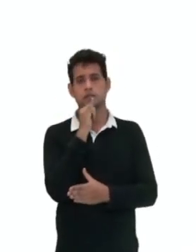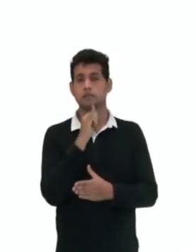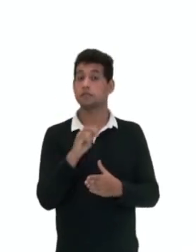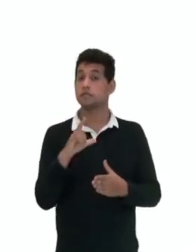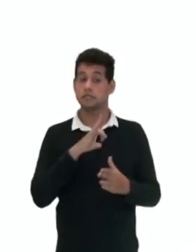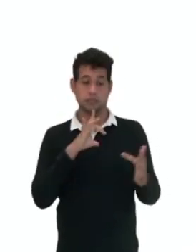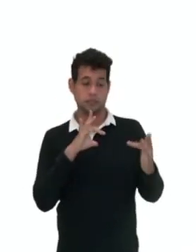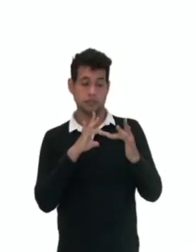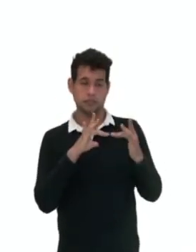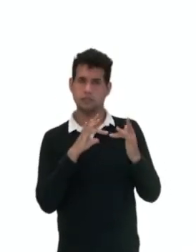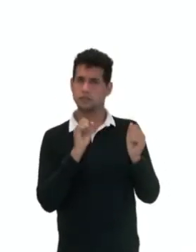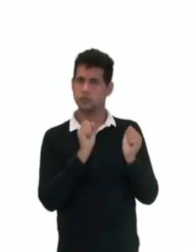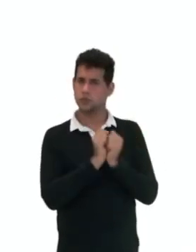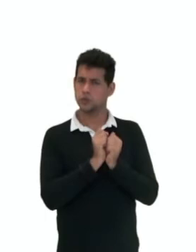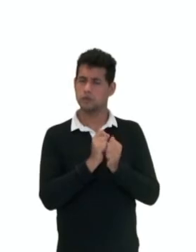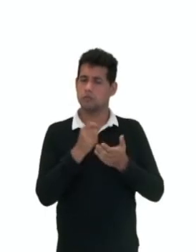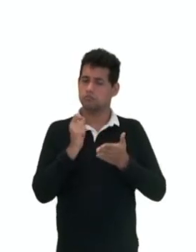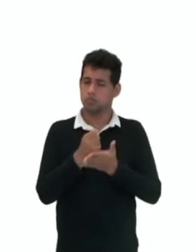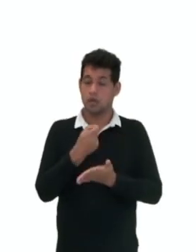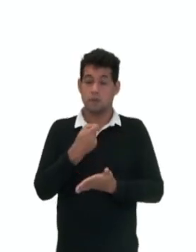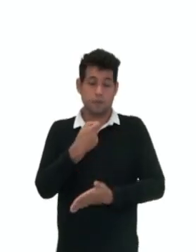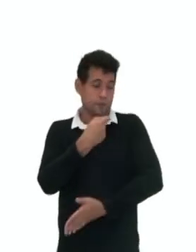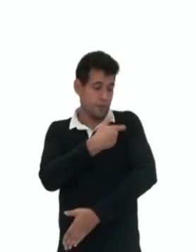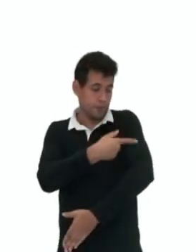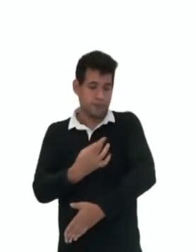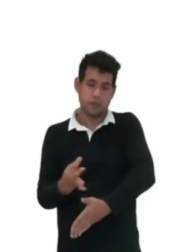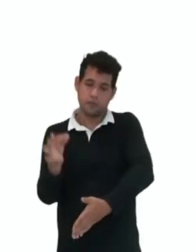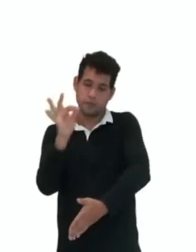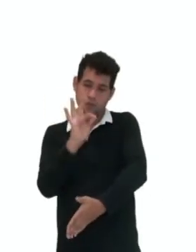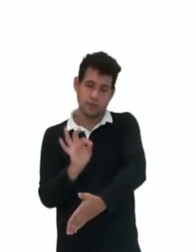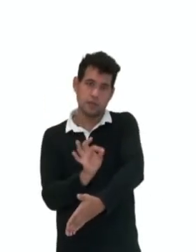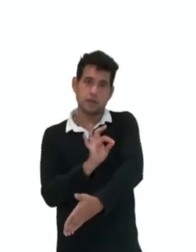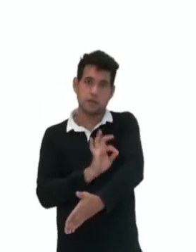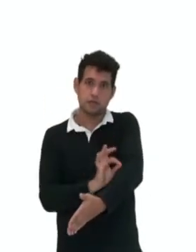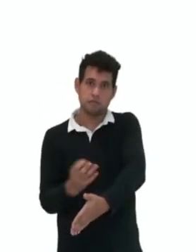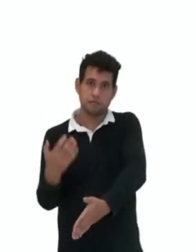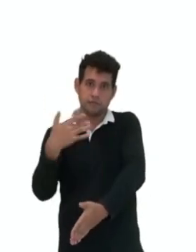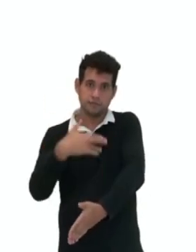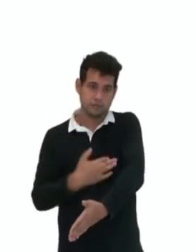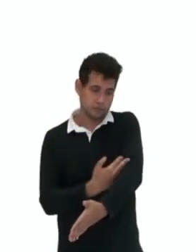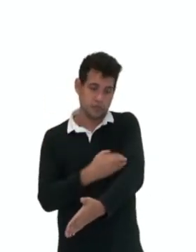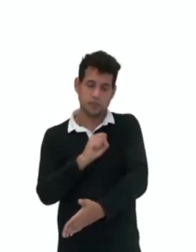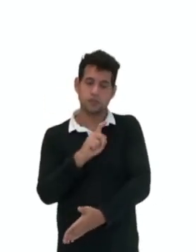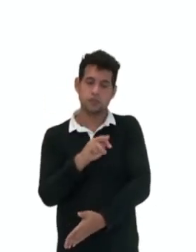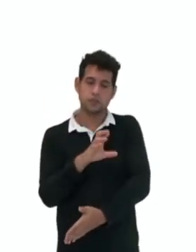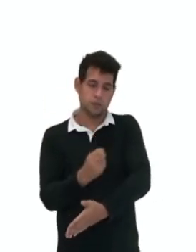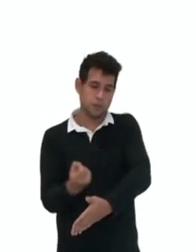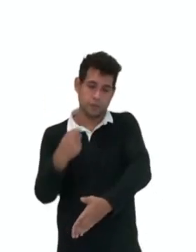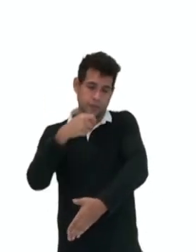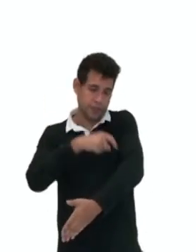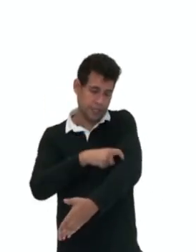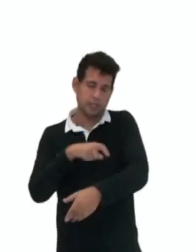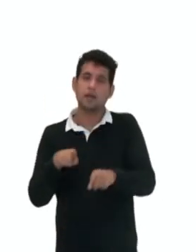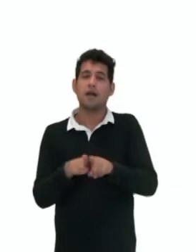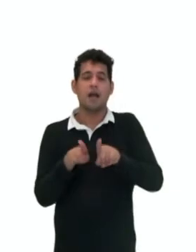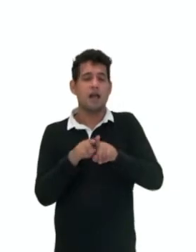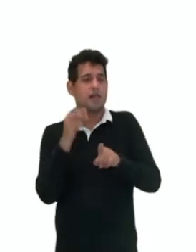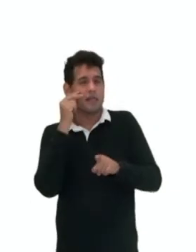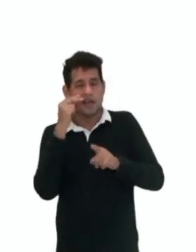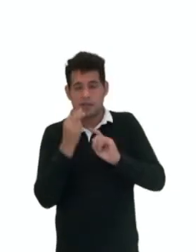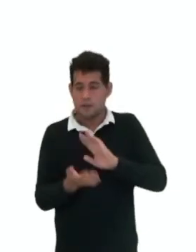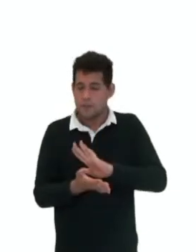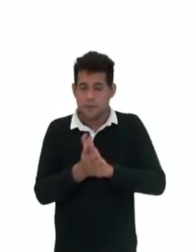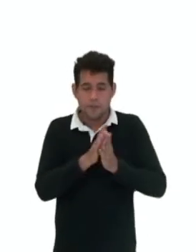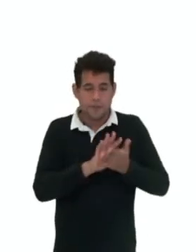entra em contato, você toma esse soro, você está recebendo o anticorpo pronto. E aí ele vai lá e vai combater